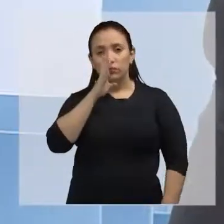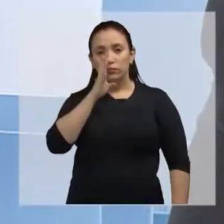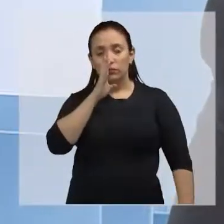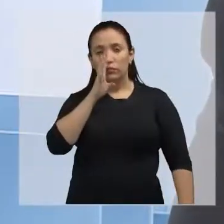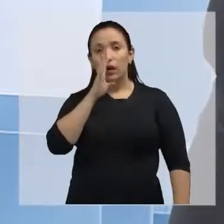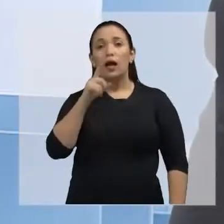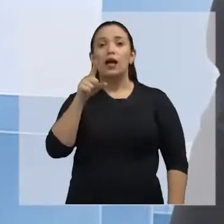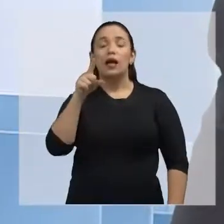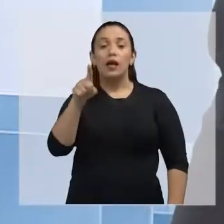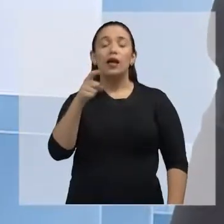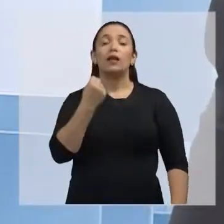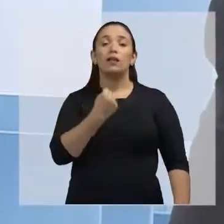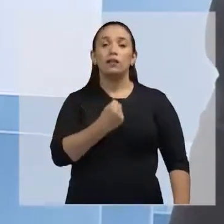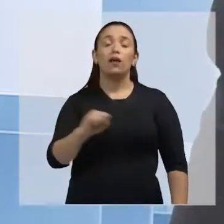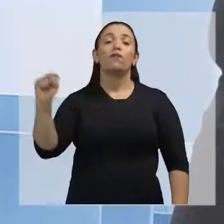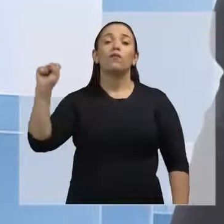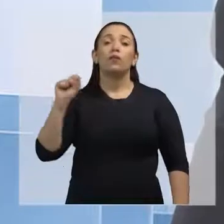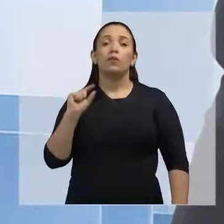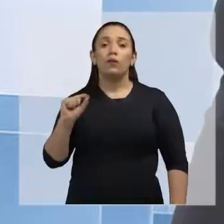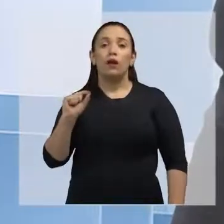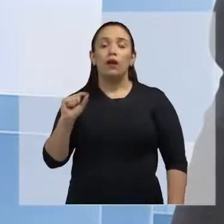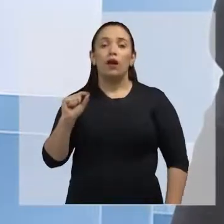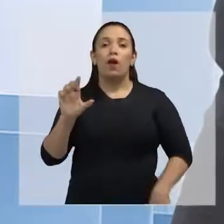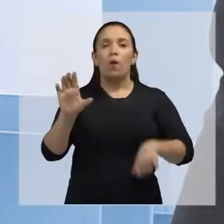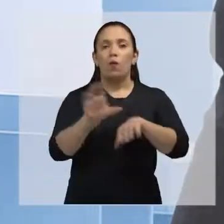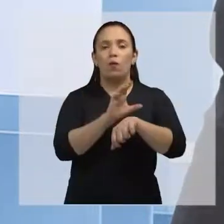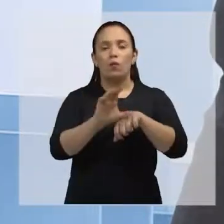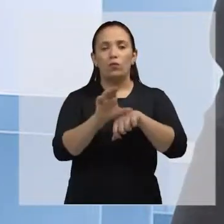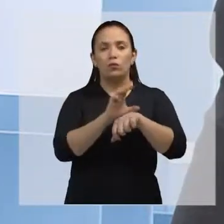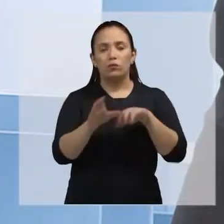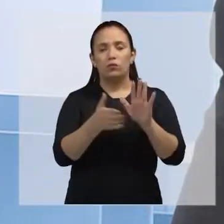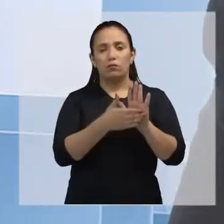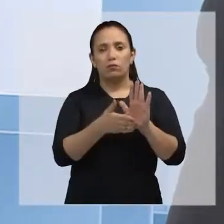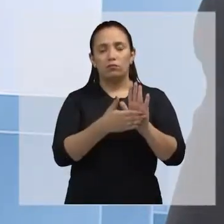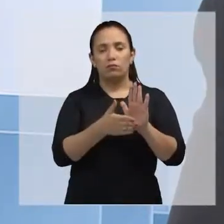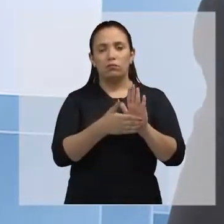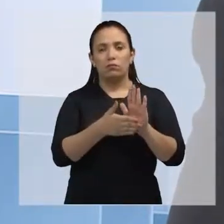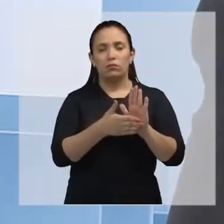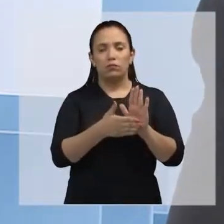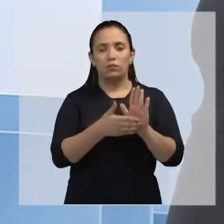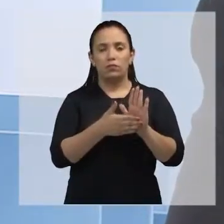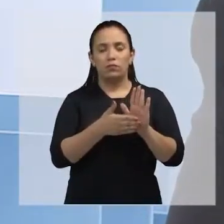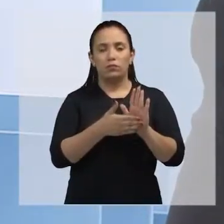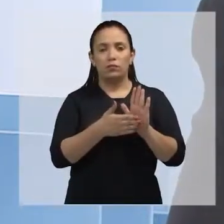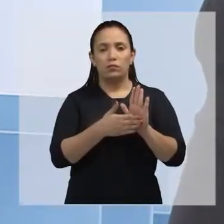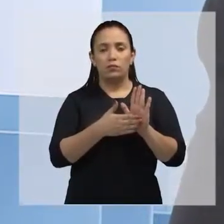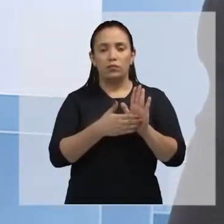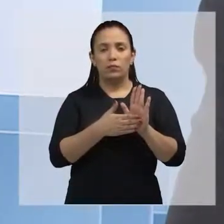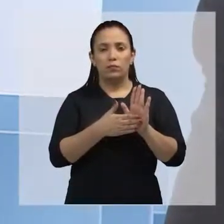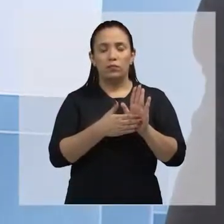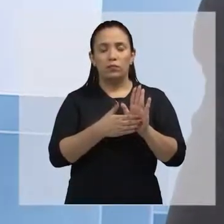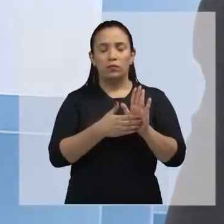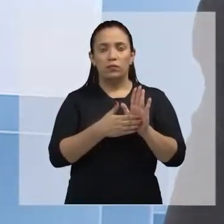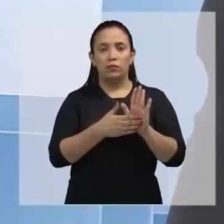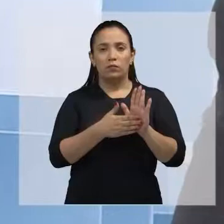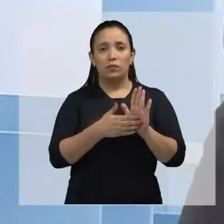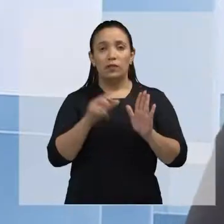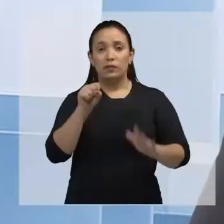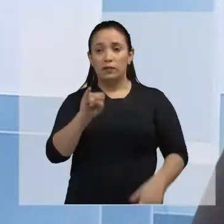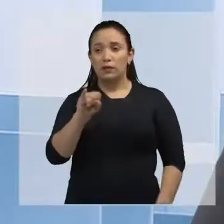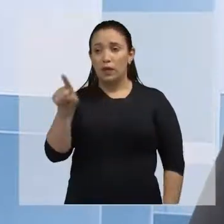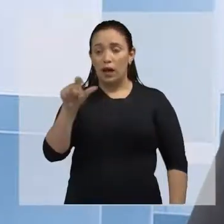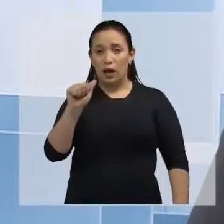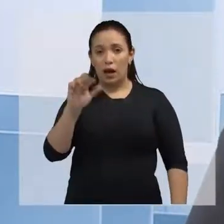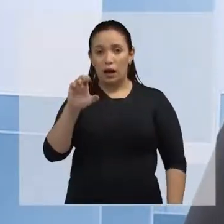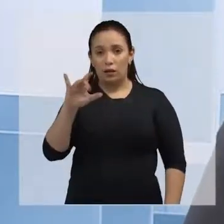ações declaratórias de constitucionalidade. Que é justamente o quê? Que depois daí, se o